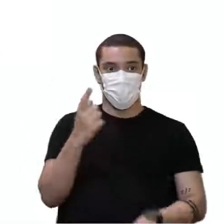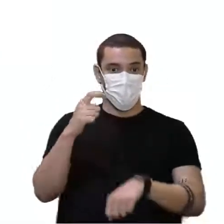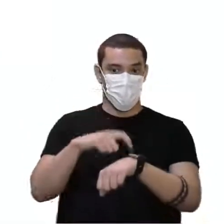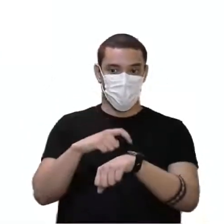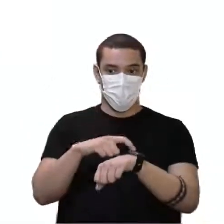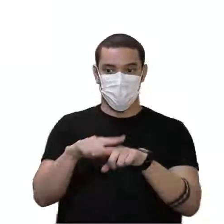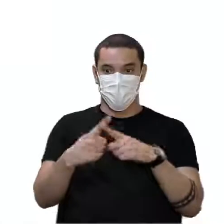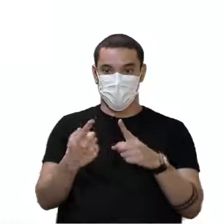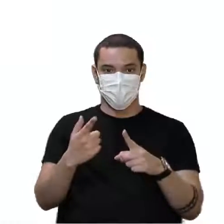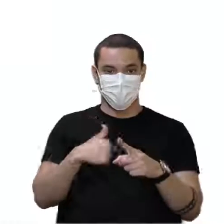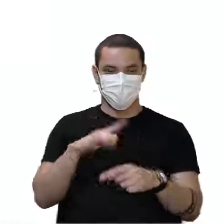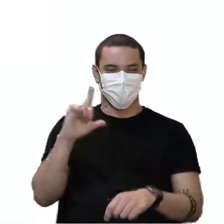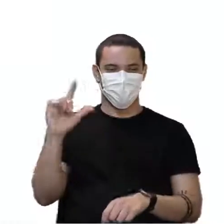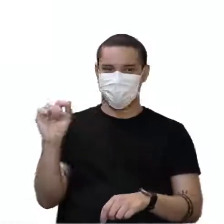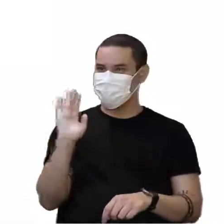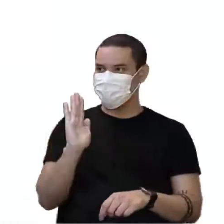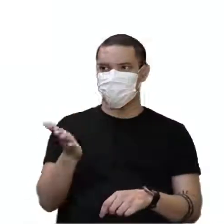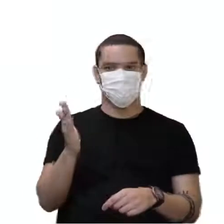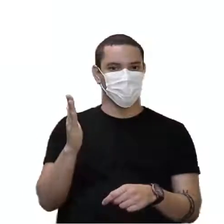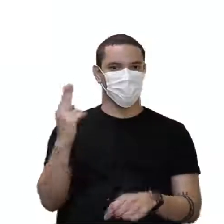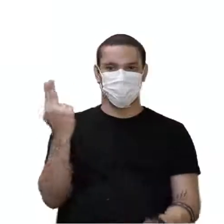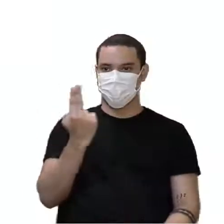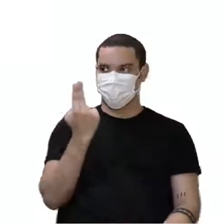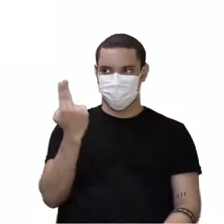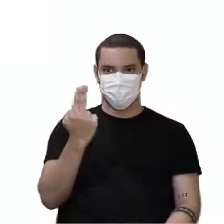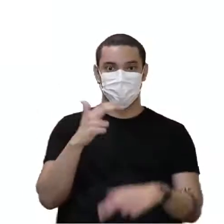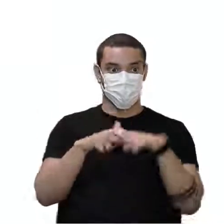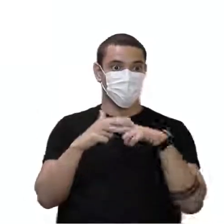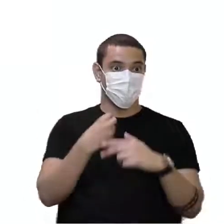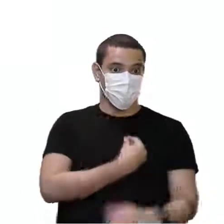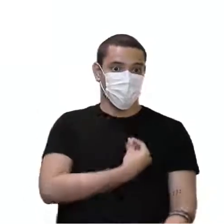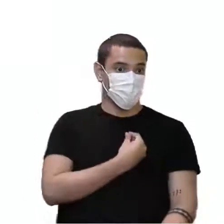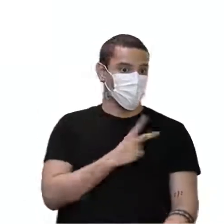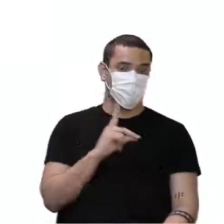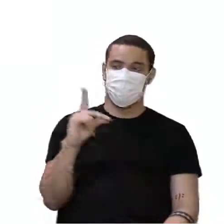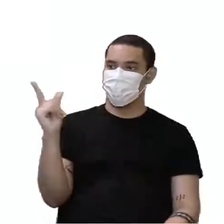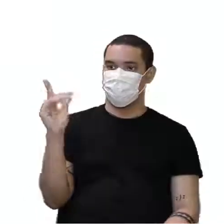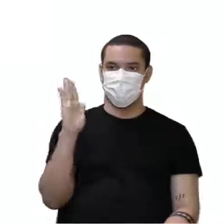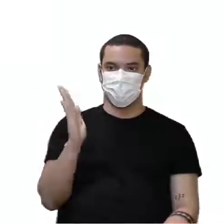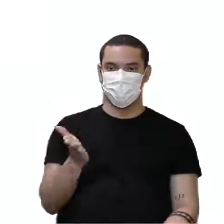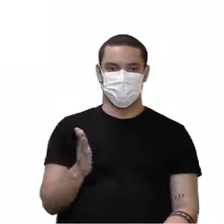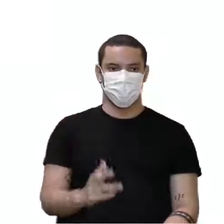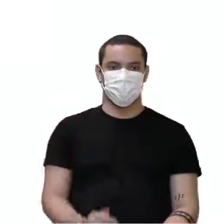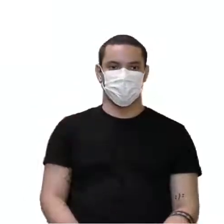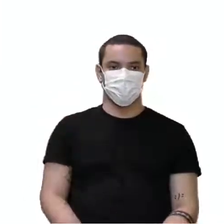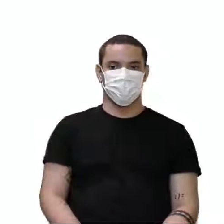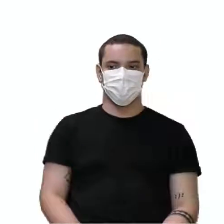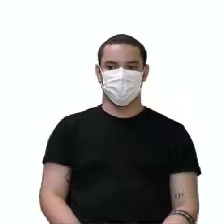Então, tivemos, já foi, passou. Então, a gente esteve lá, não está mais.